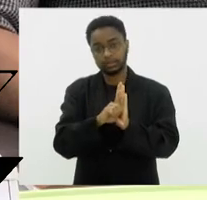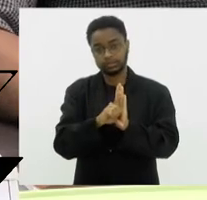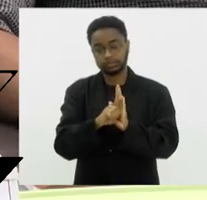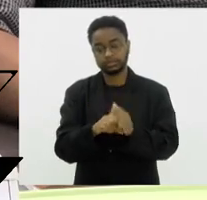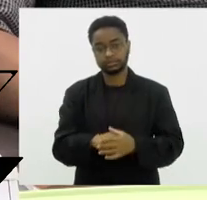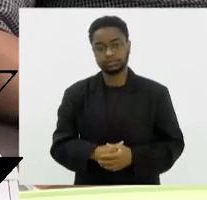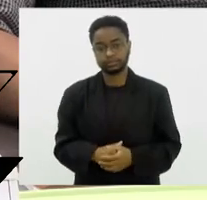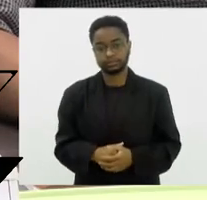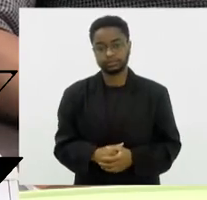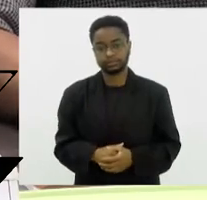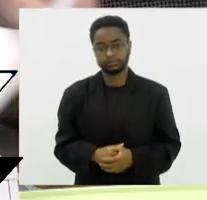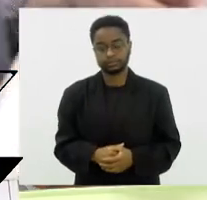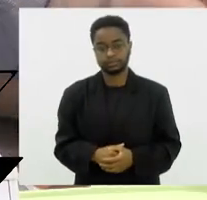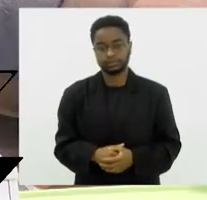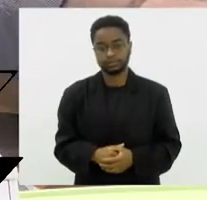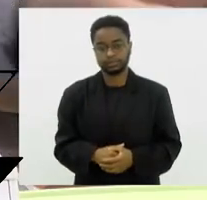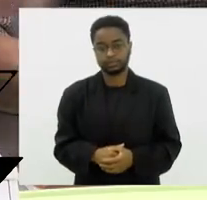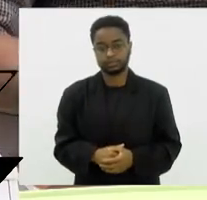papel.